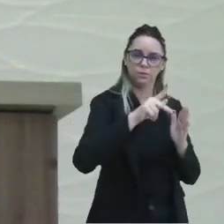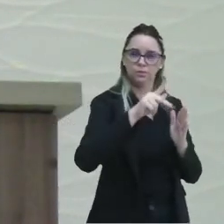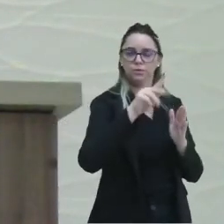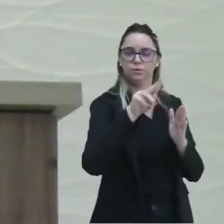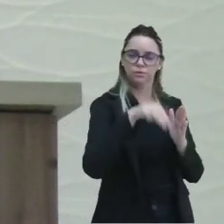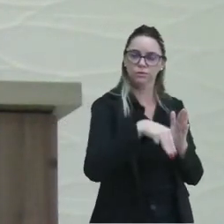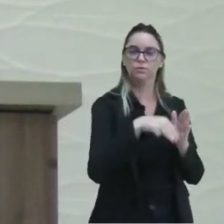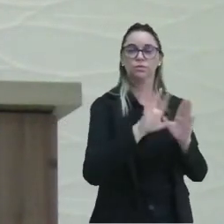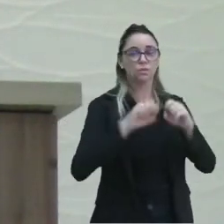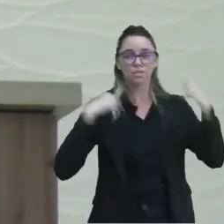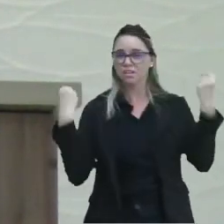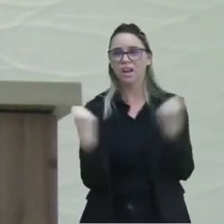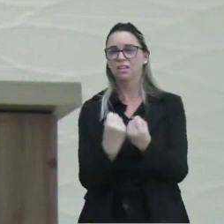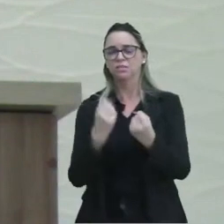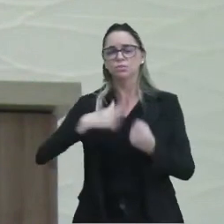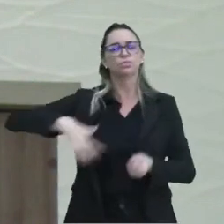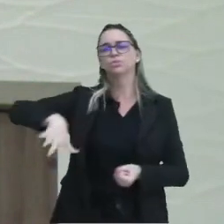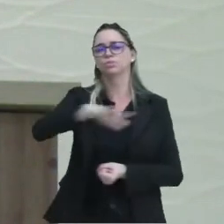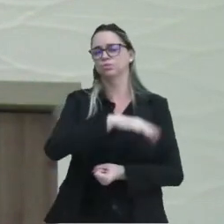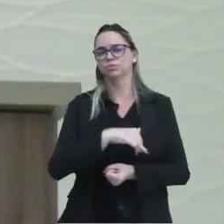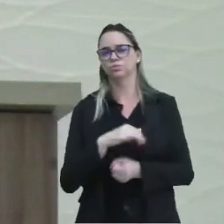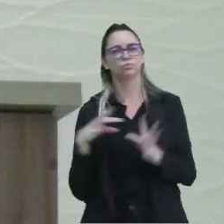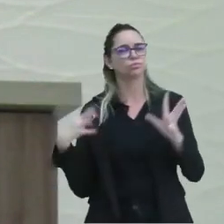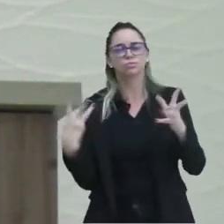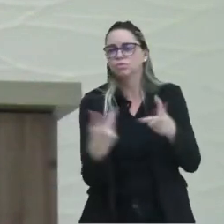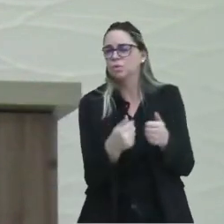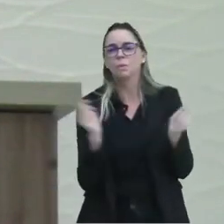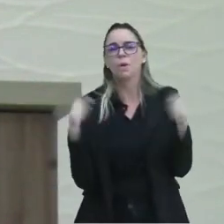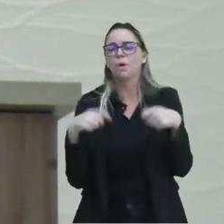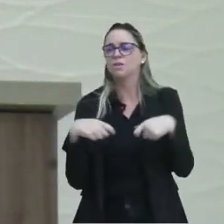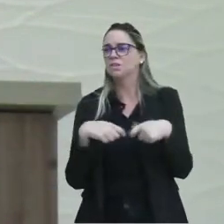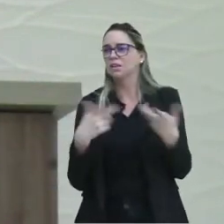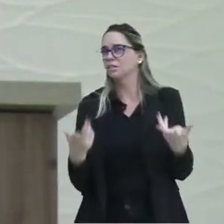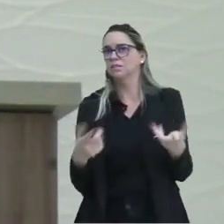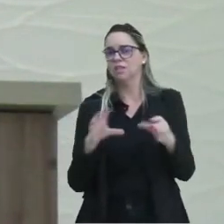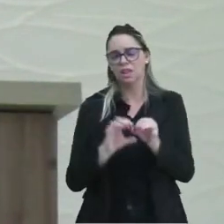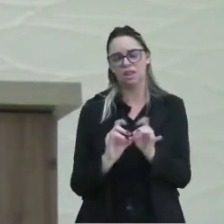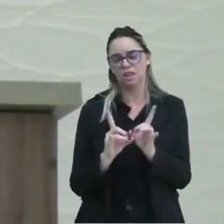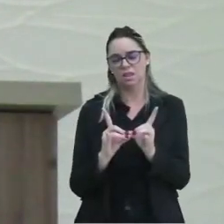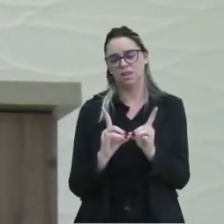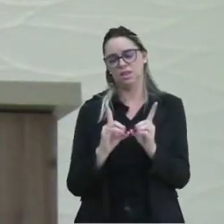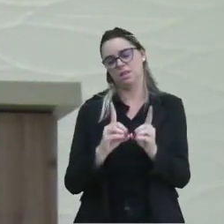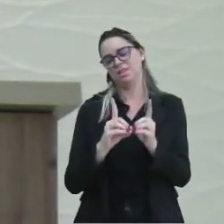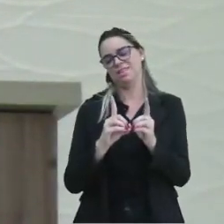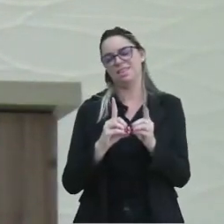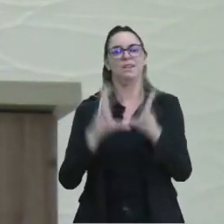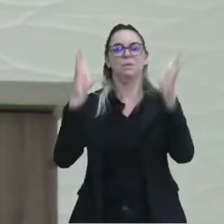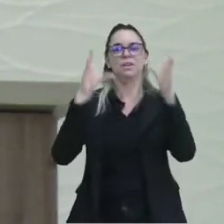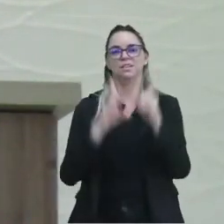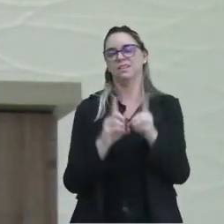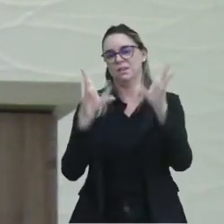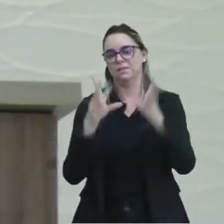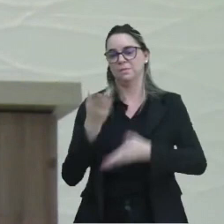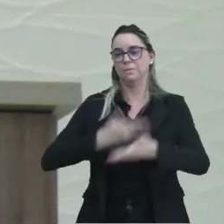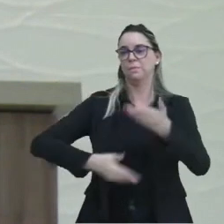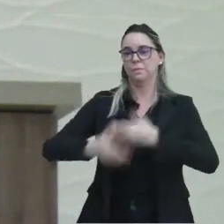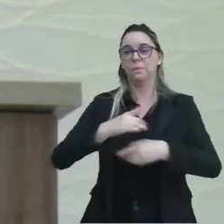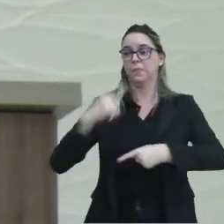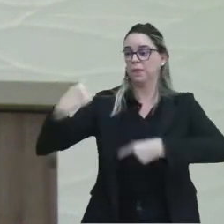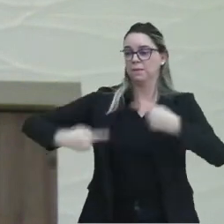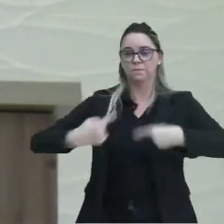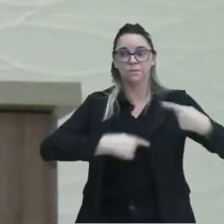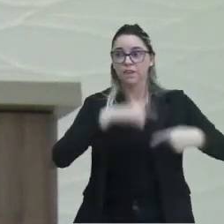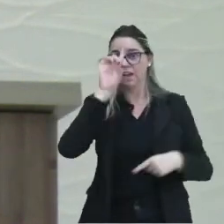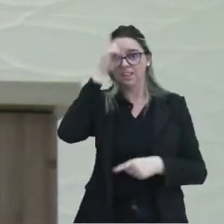sociedade, enfim, dá de forma democrática o direito a todos de participação, de discussão, de